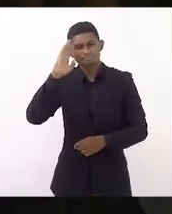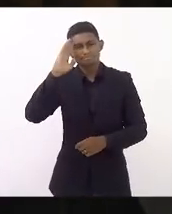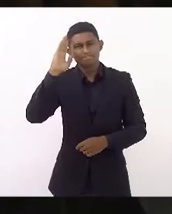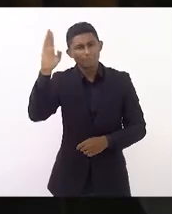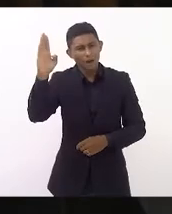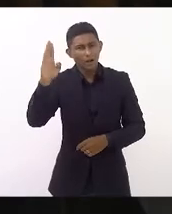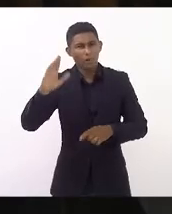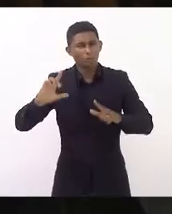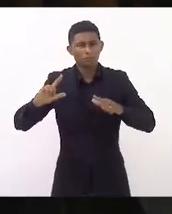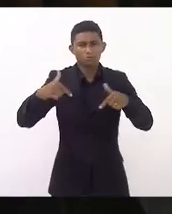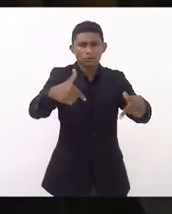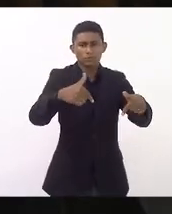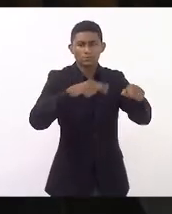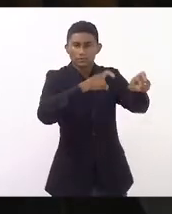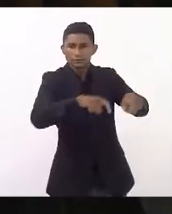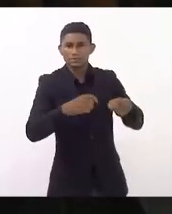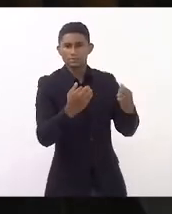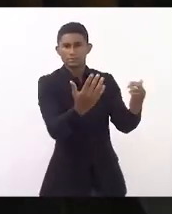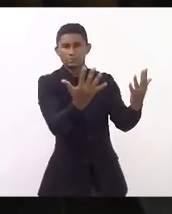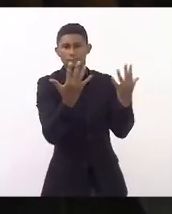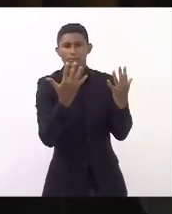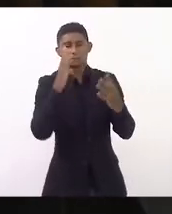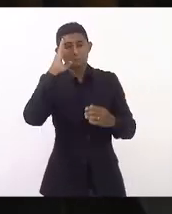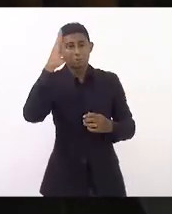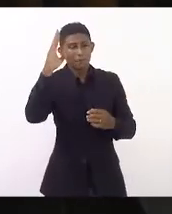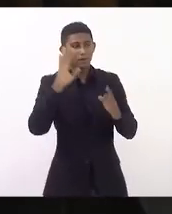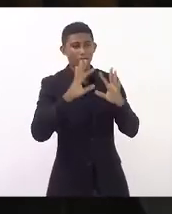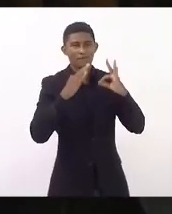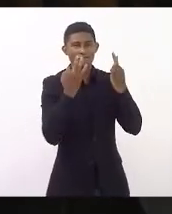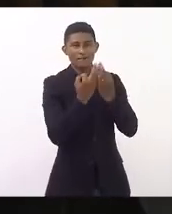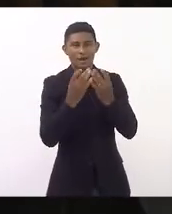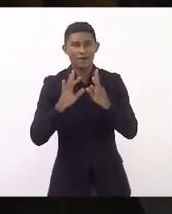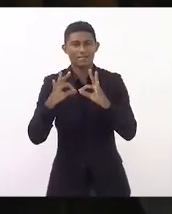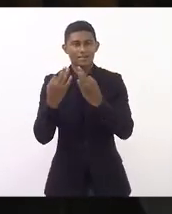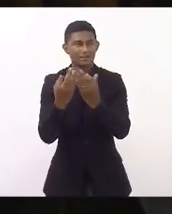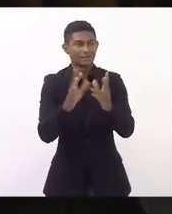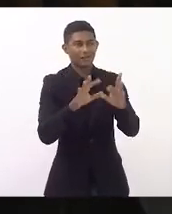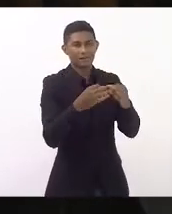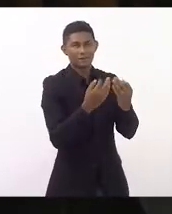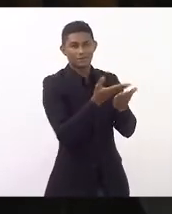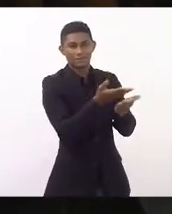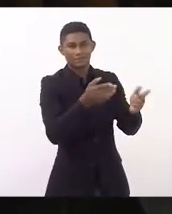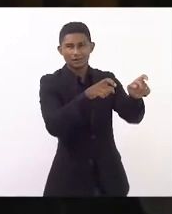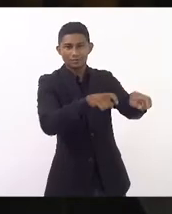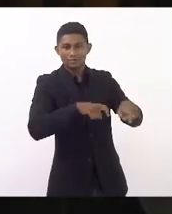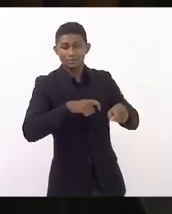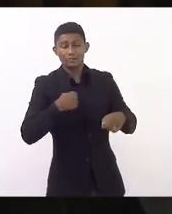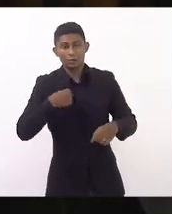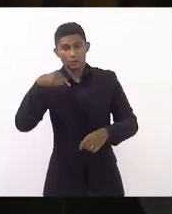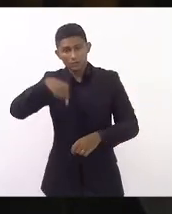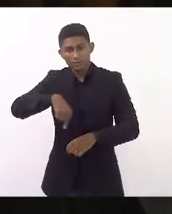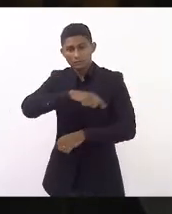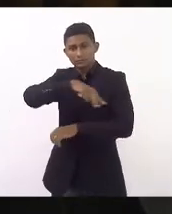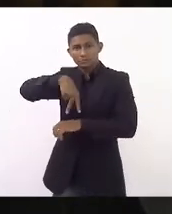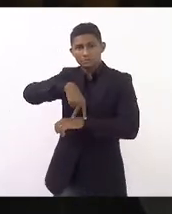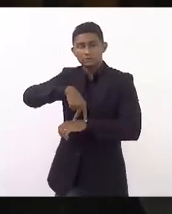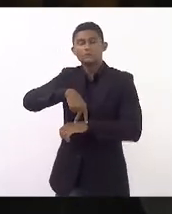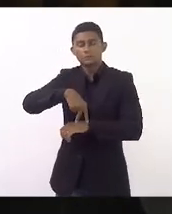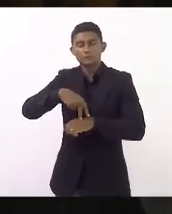agricultura, especialmente na agricultura familiar do Estado do Rio de Janeiro. Então, a gente vem aqui à tribuna falar de que o